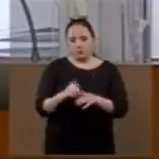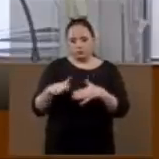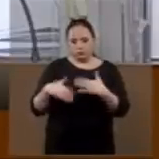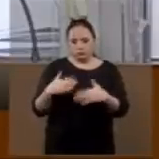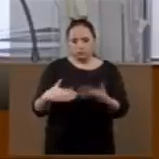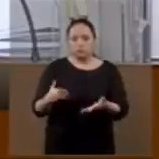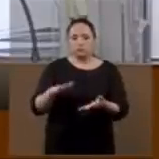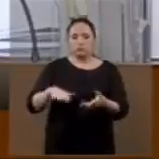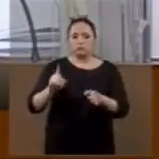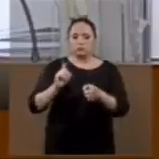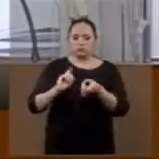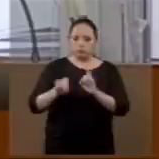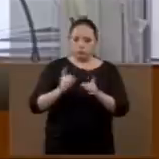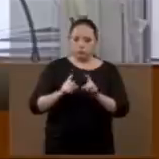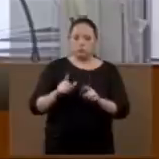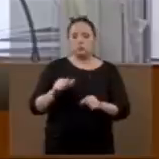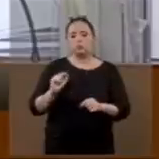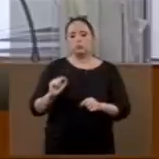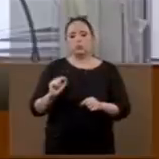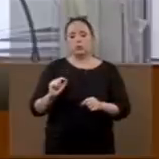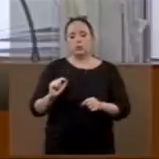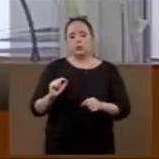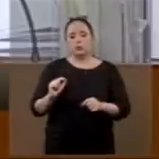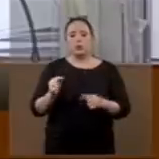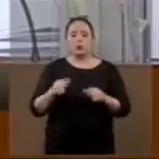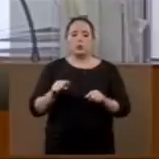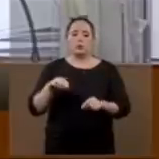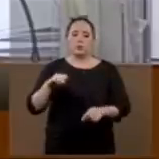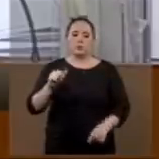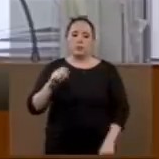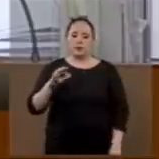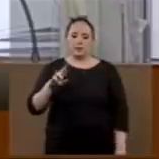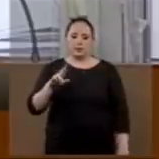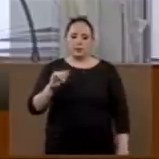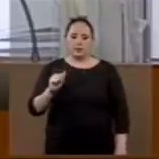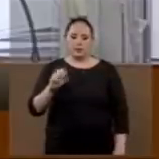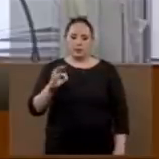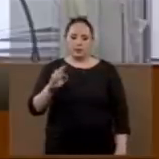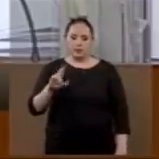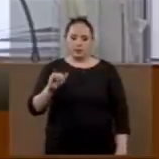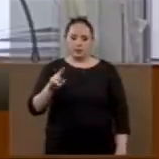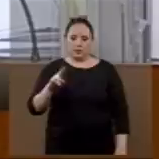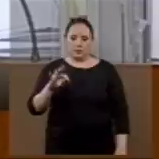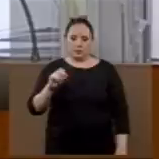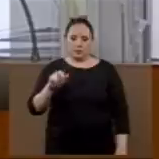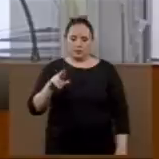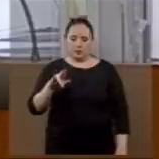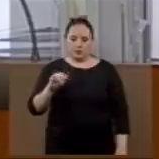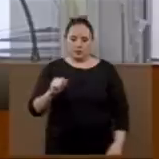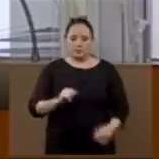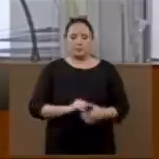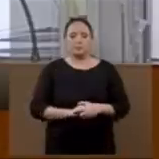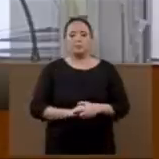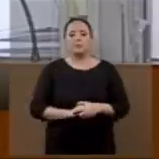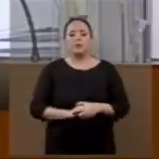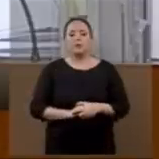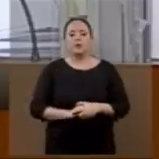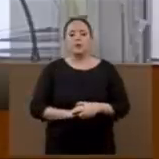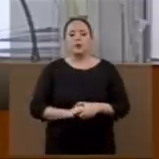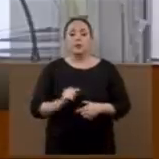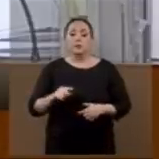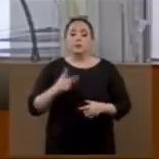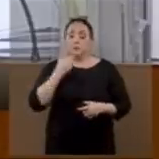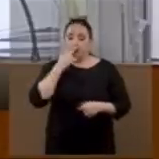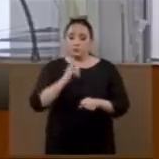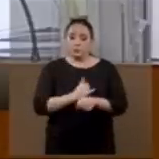procedimentos administrativos e, entre eles, aos que ferem matéria tributária. O devido processo legal é instrumento básico para